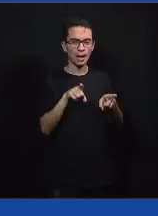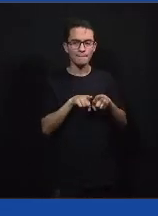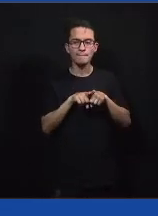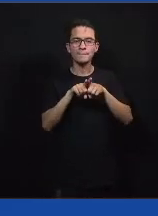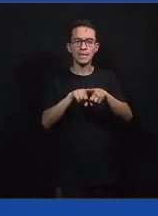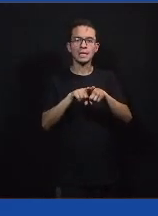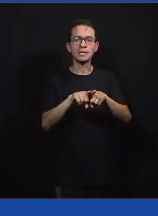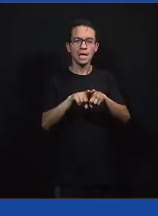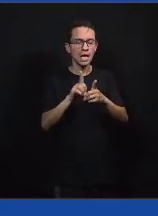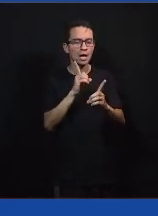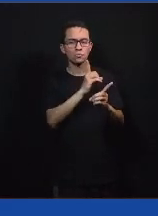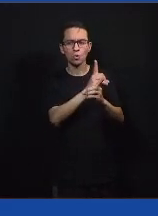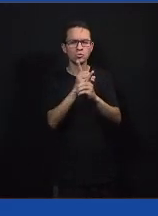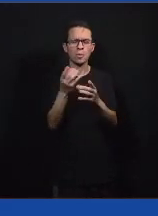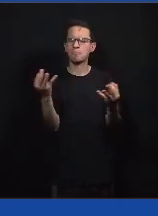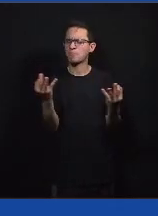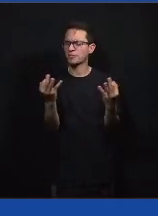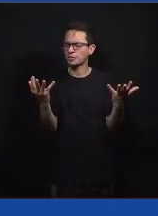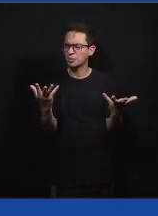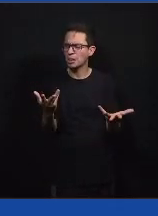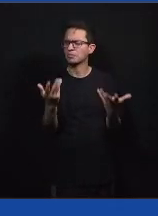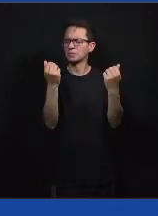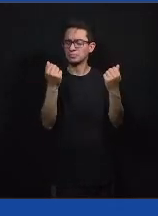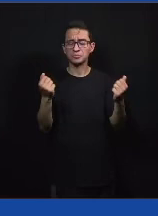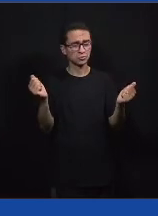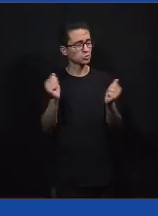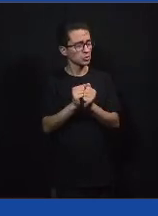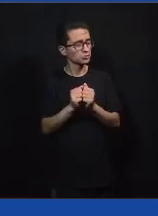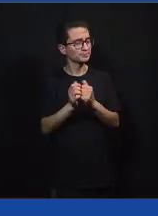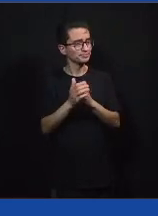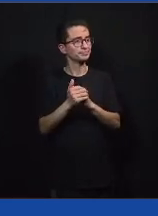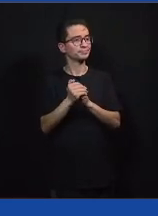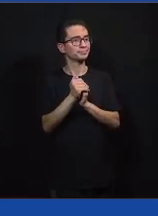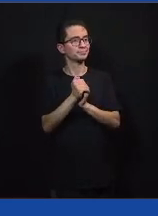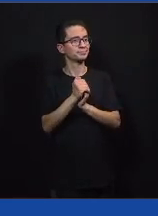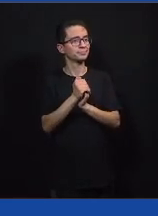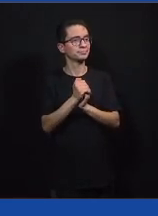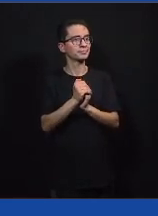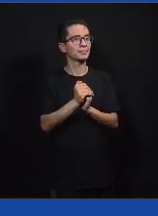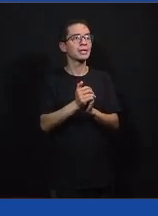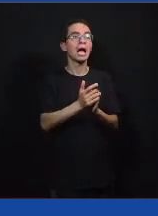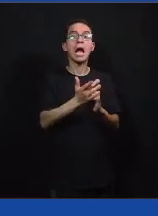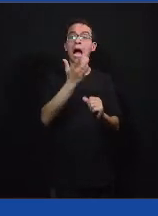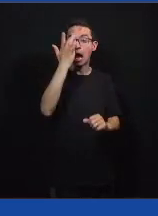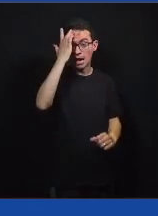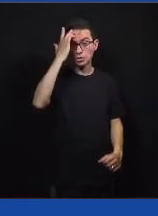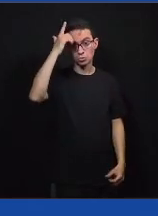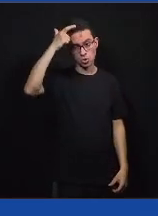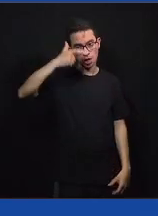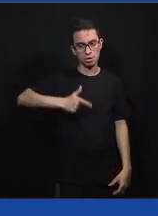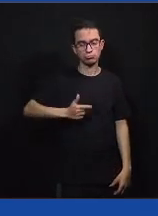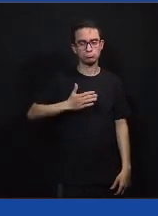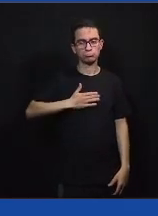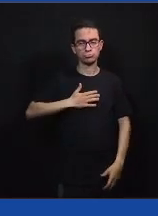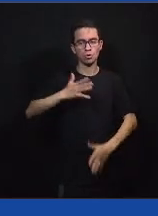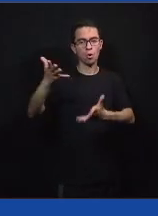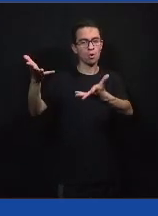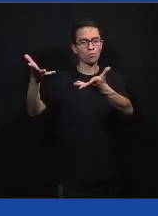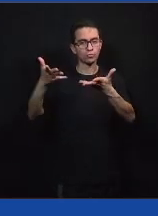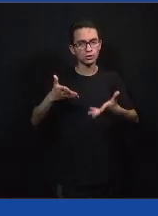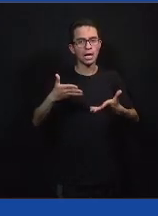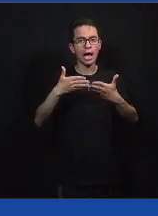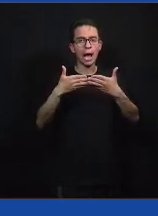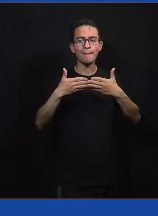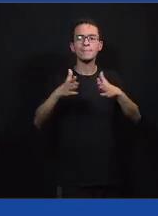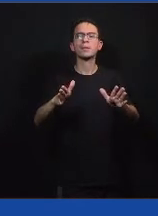encontro incrível entre jovens de duas cidades eu não acho que coberto convite aí a gente só